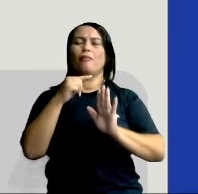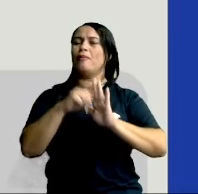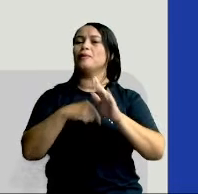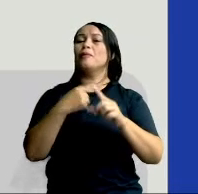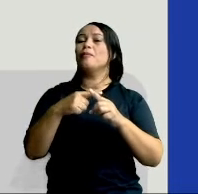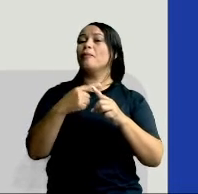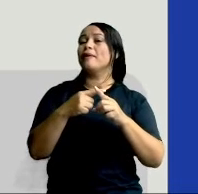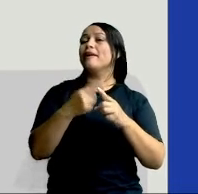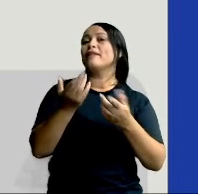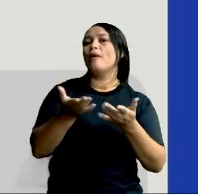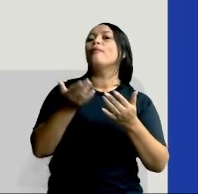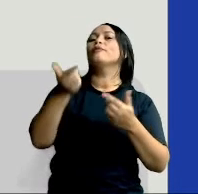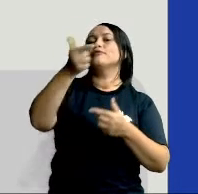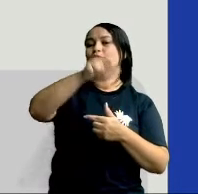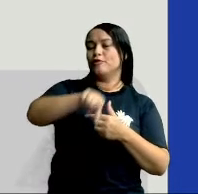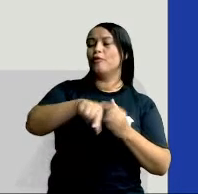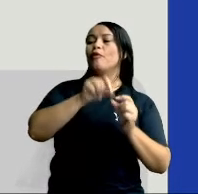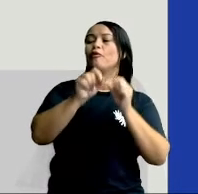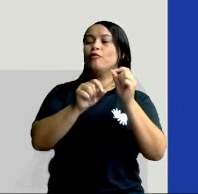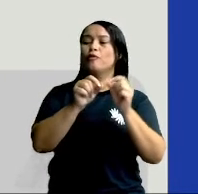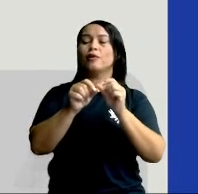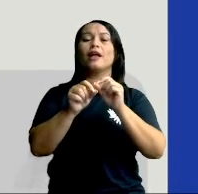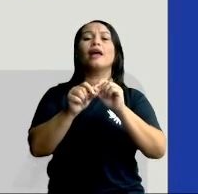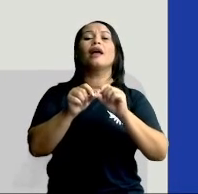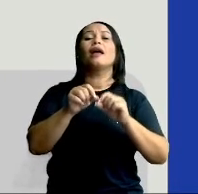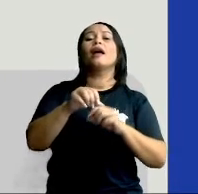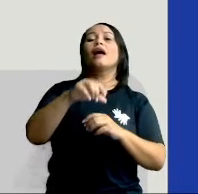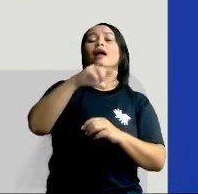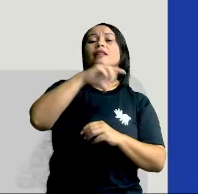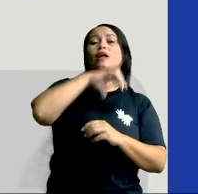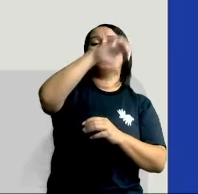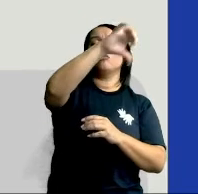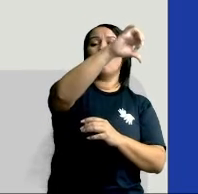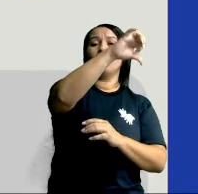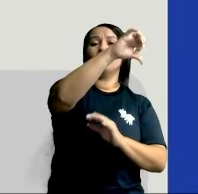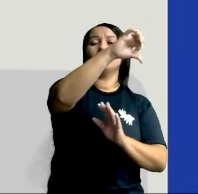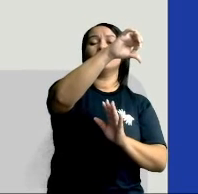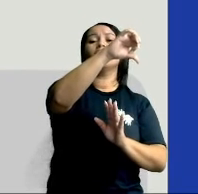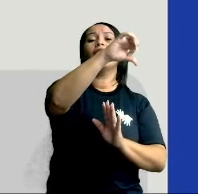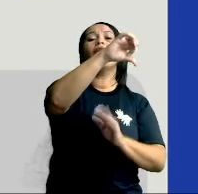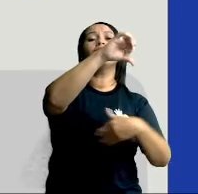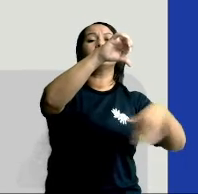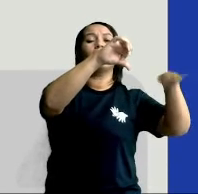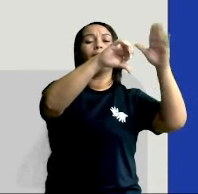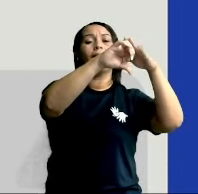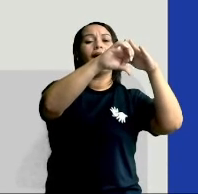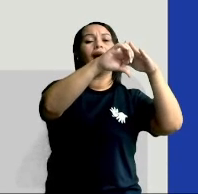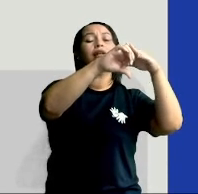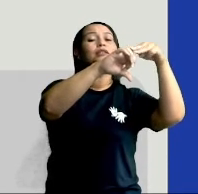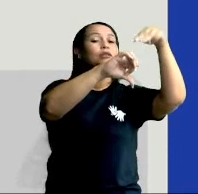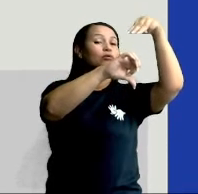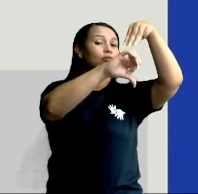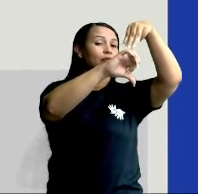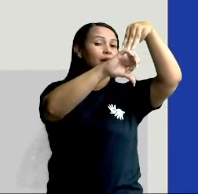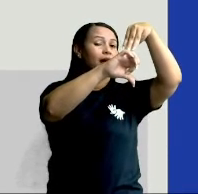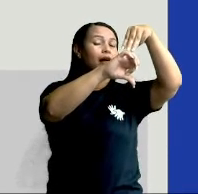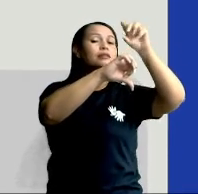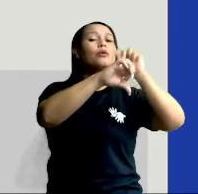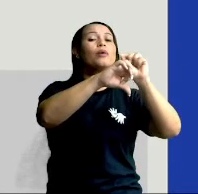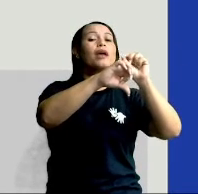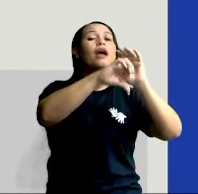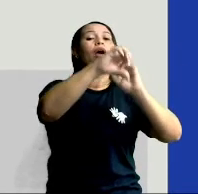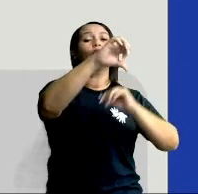naturais, não. Então, vou novamente à ordem superior, esse 9 aqui, na ordem dos milhares,